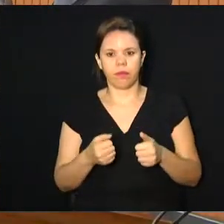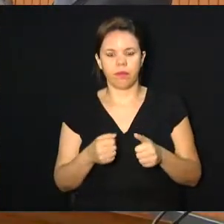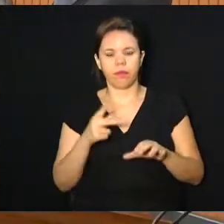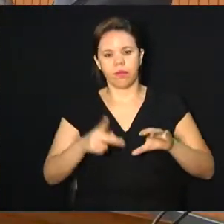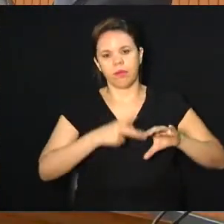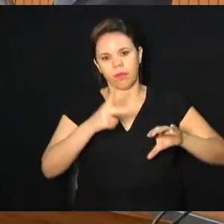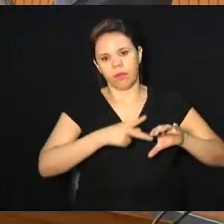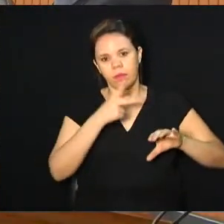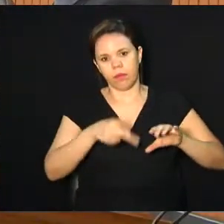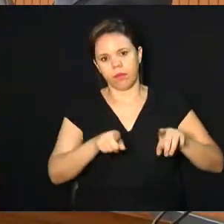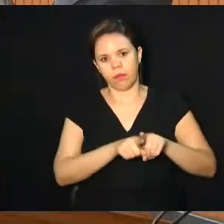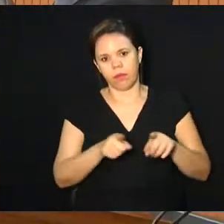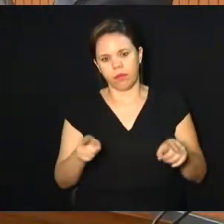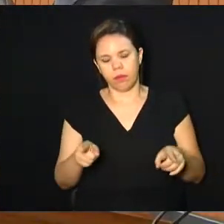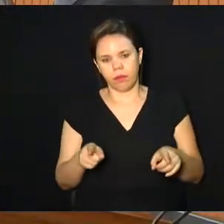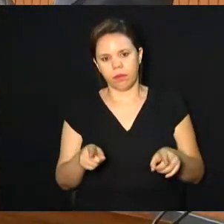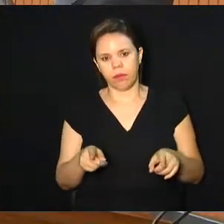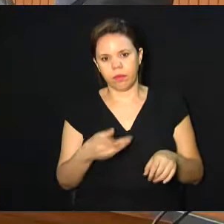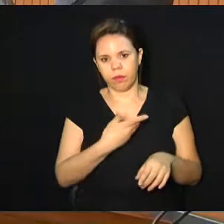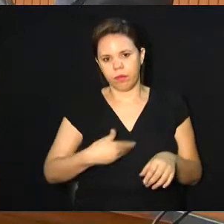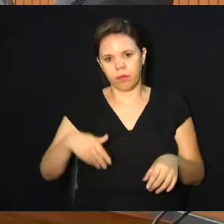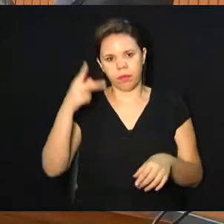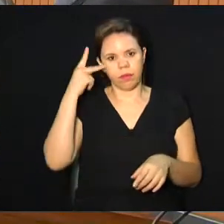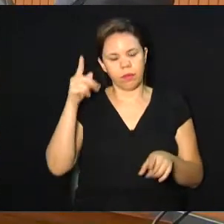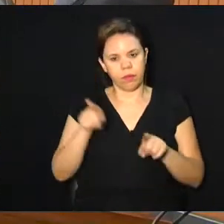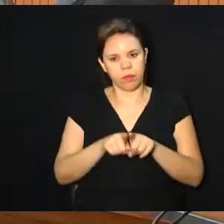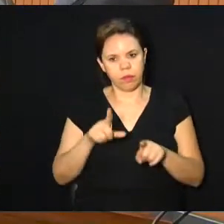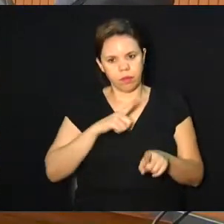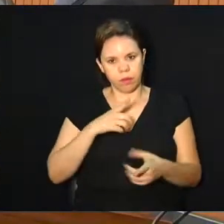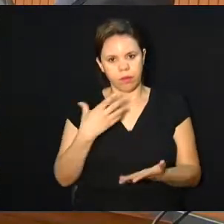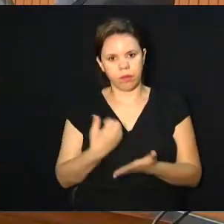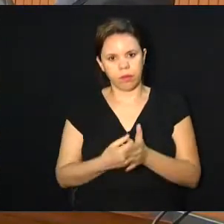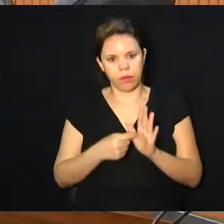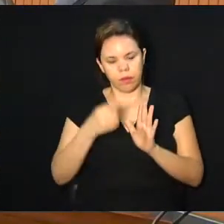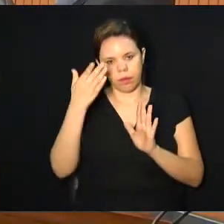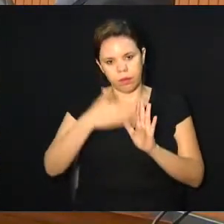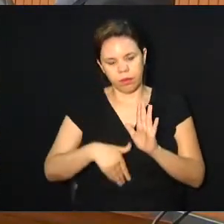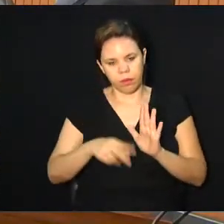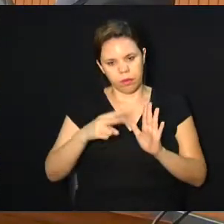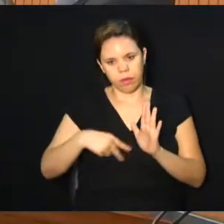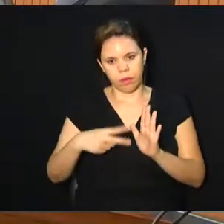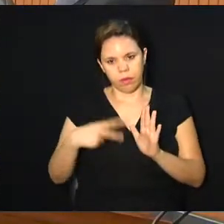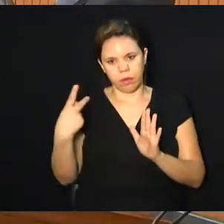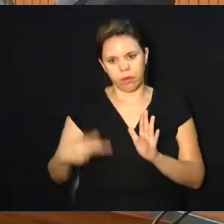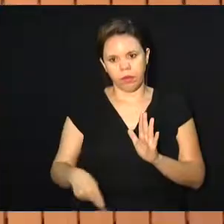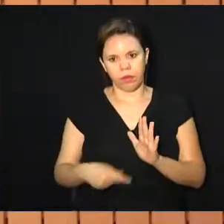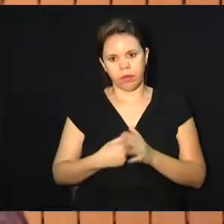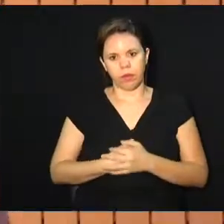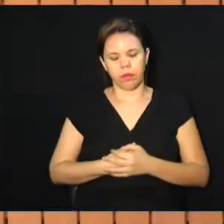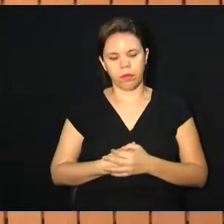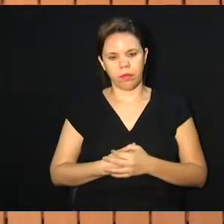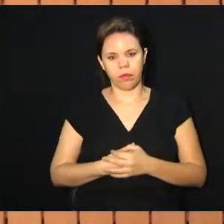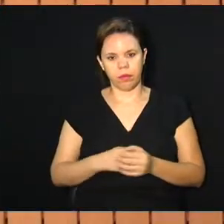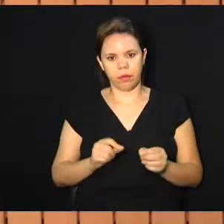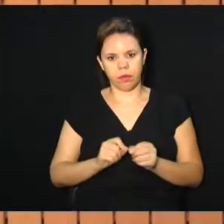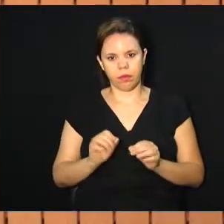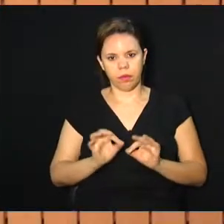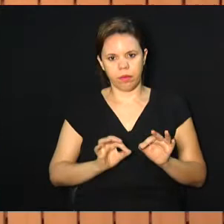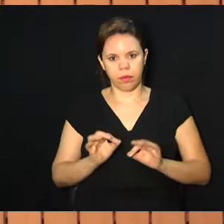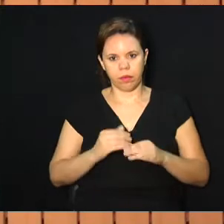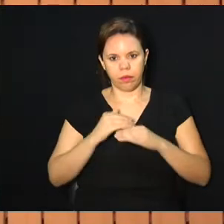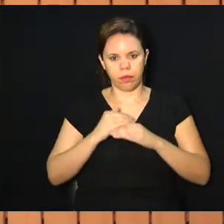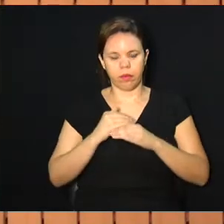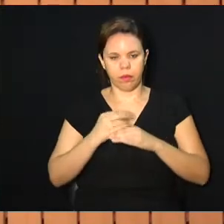Enfim, o Estado de São Paulo tem um anexo só sobre isso, dá para dar uma lida lá, enfim... e fazer um padrão